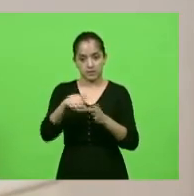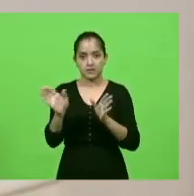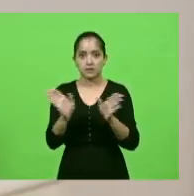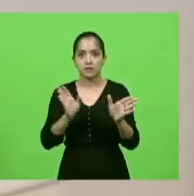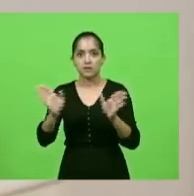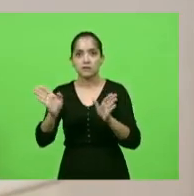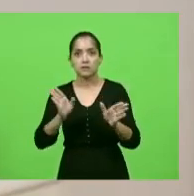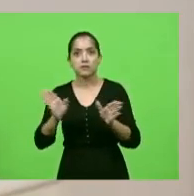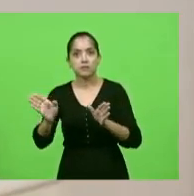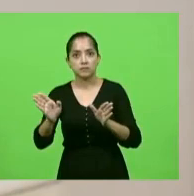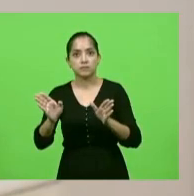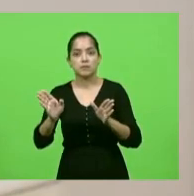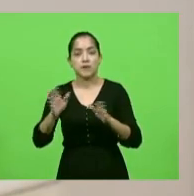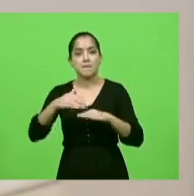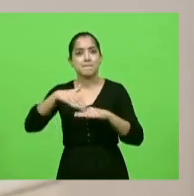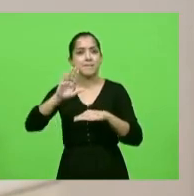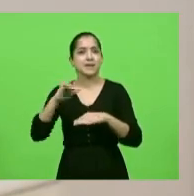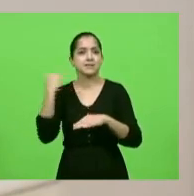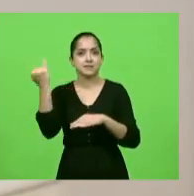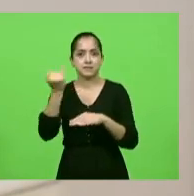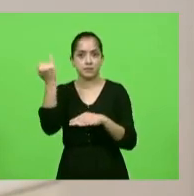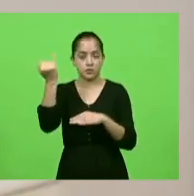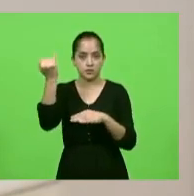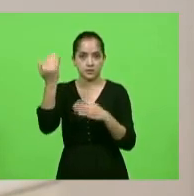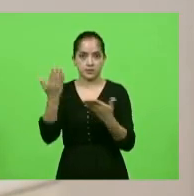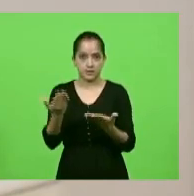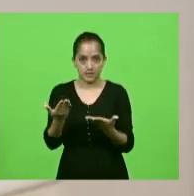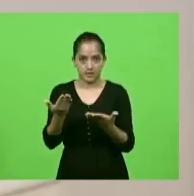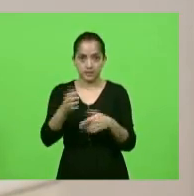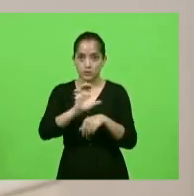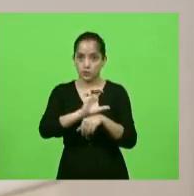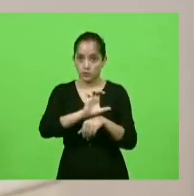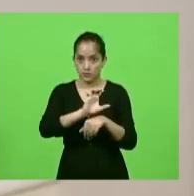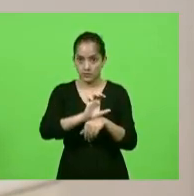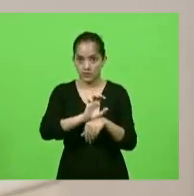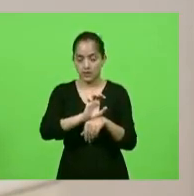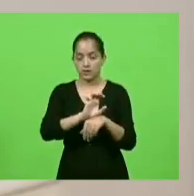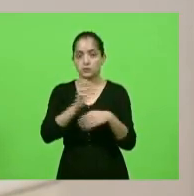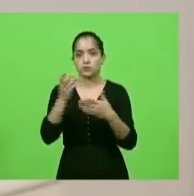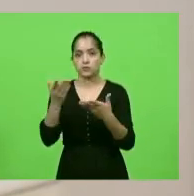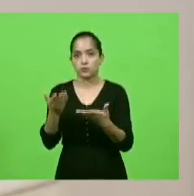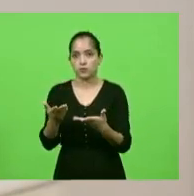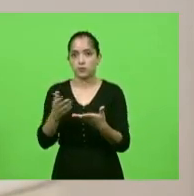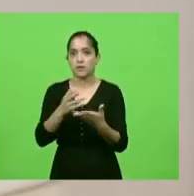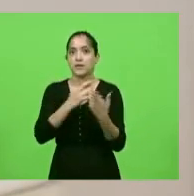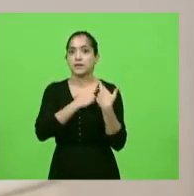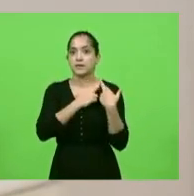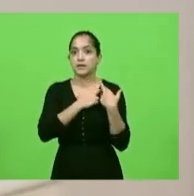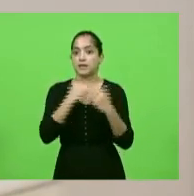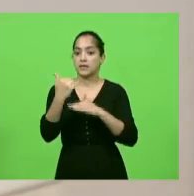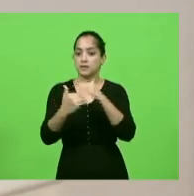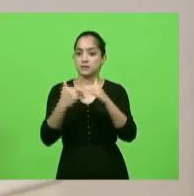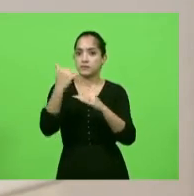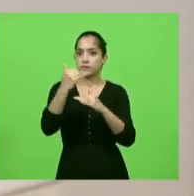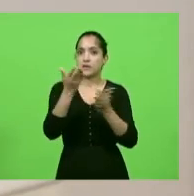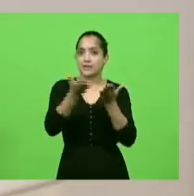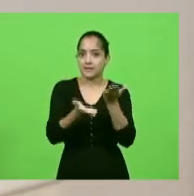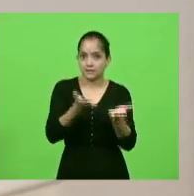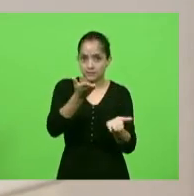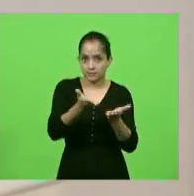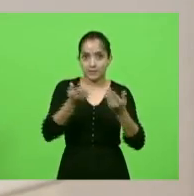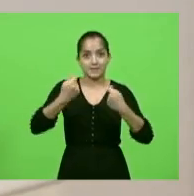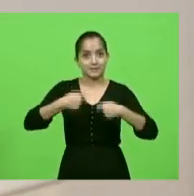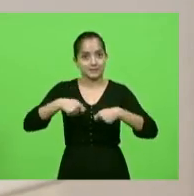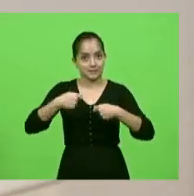de um dos cargos mais importantes e indispensáveis à atuação do Estado, no que trata desenvolvimento e atendimento das necessidades